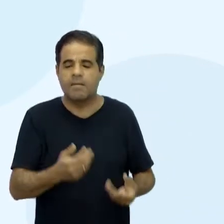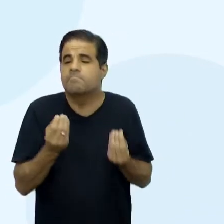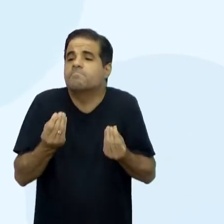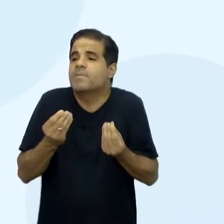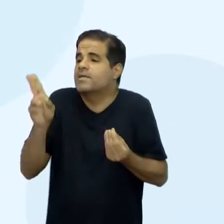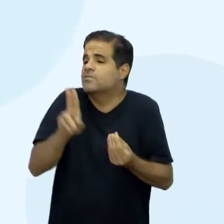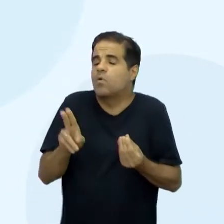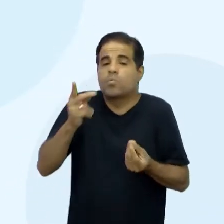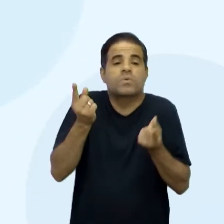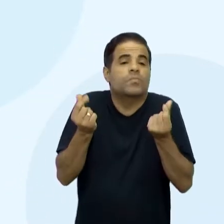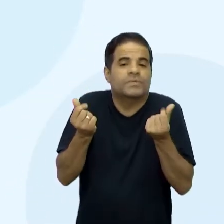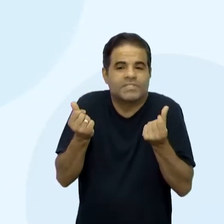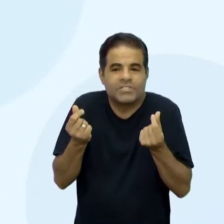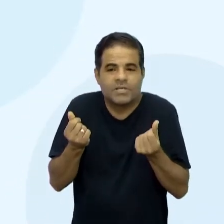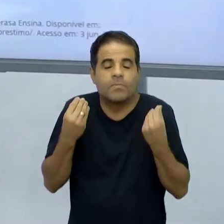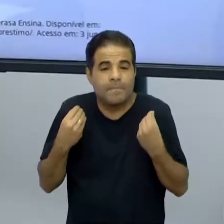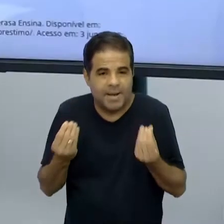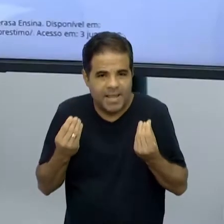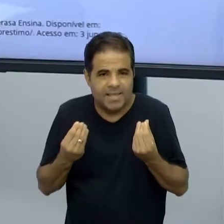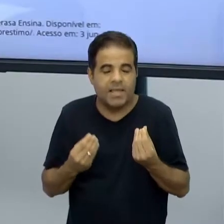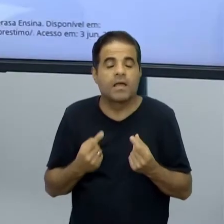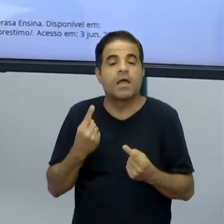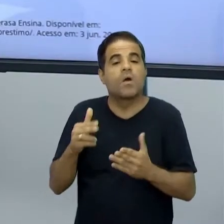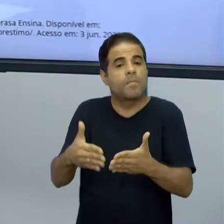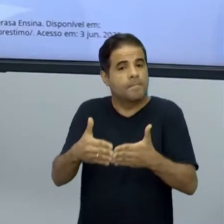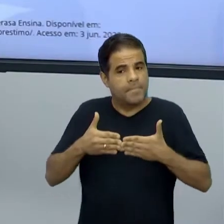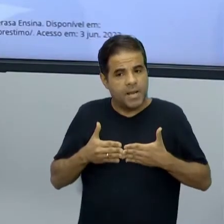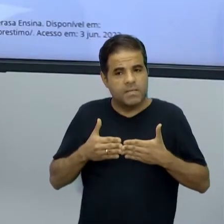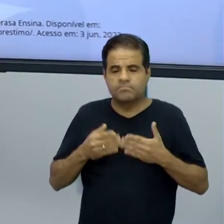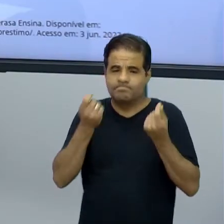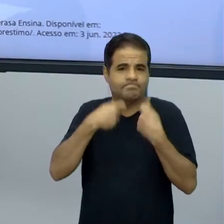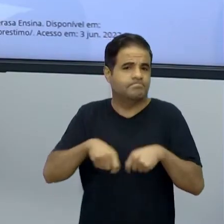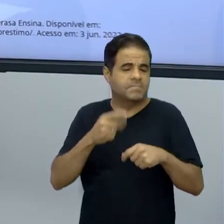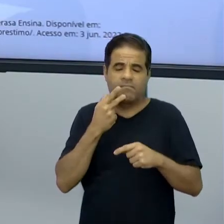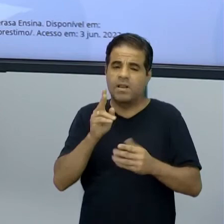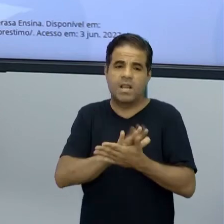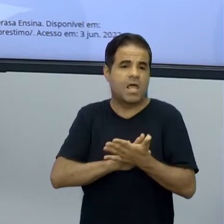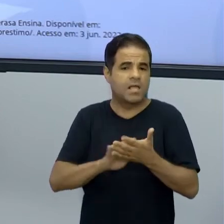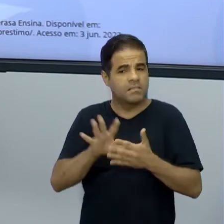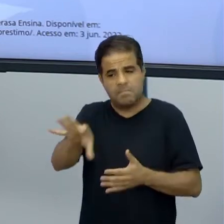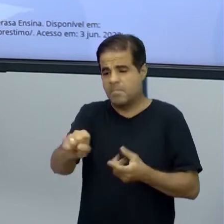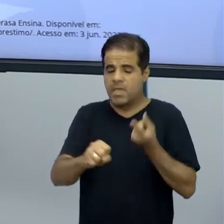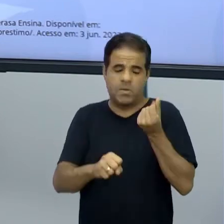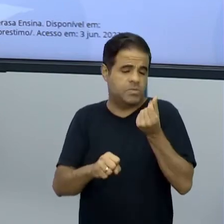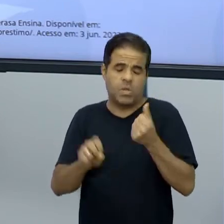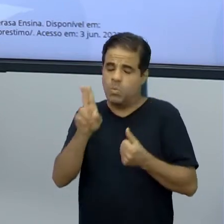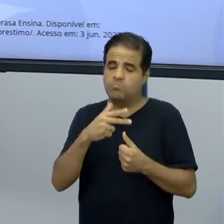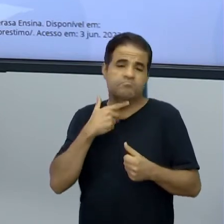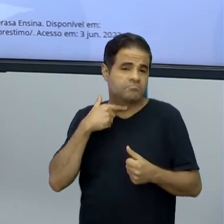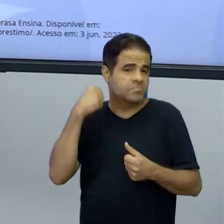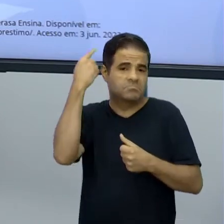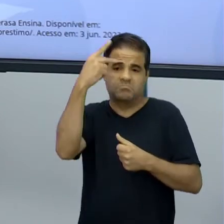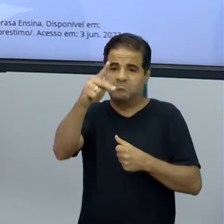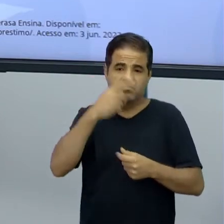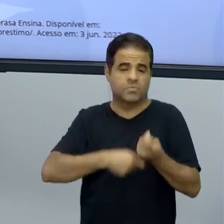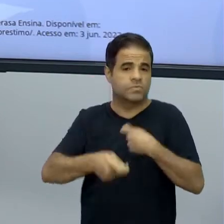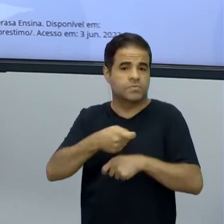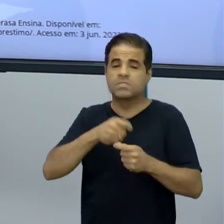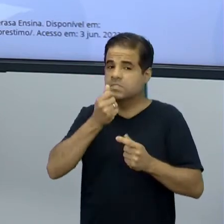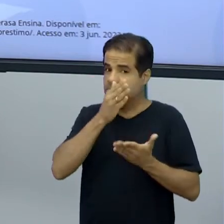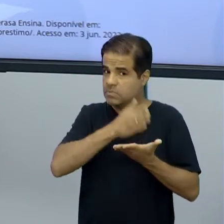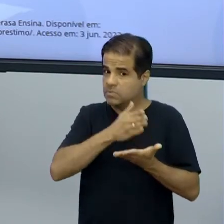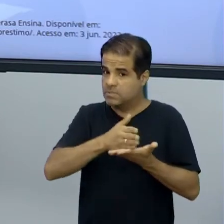vai usar o dinheiro. Então, um empréstimo a gente não precisa falar nada. A gente pega o dinheiro e usa como quiser. O financiamento